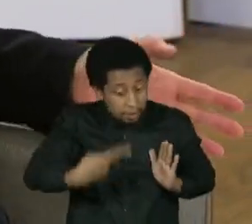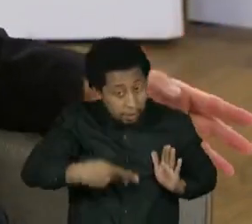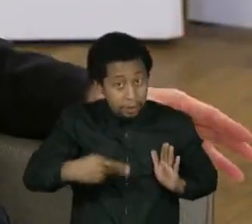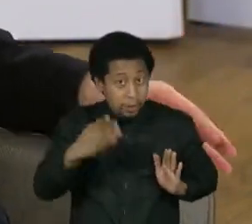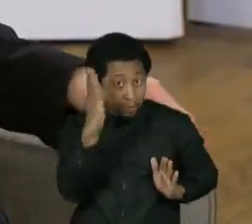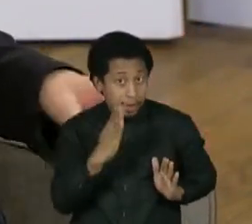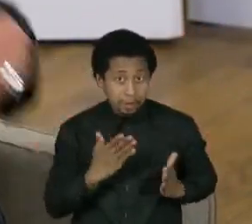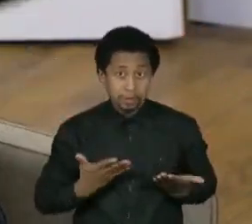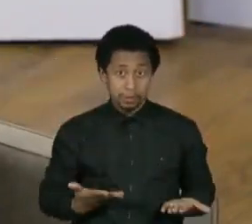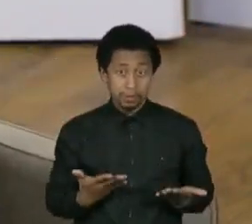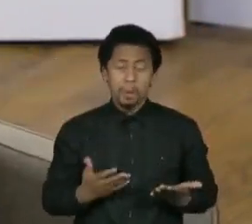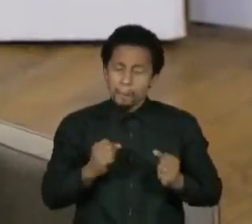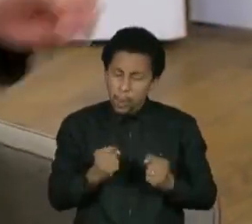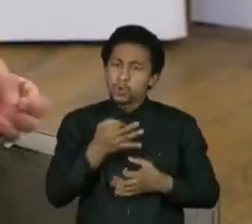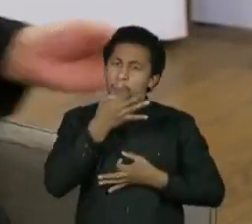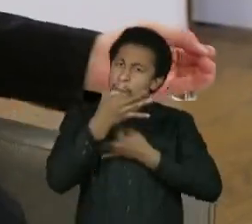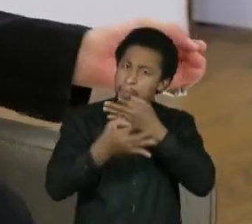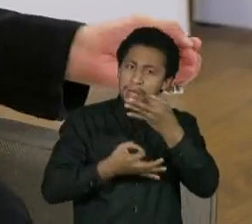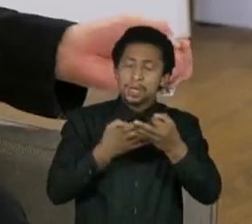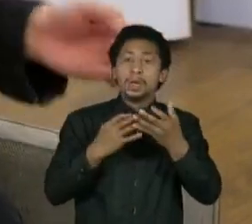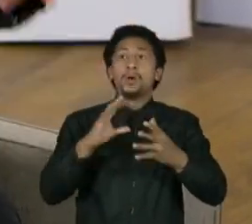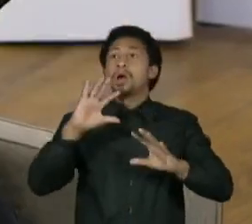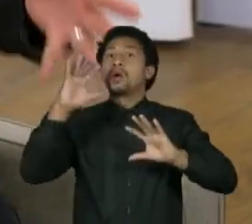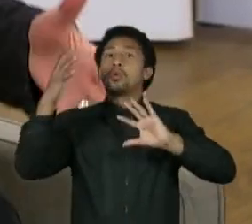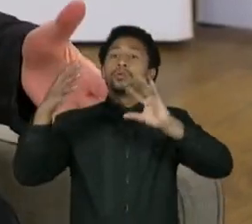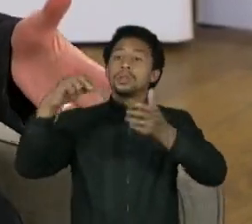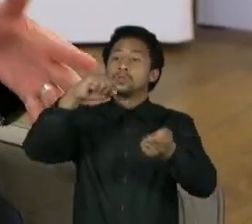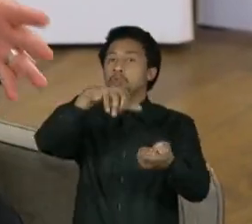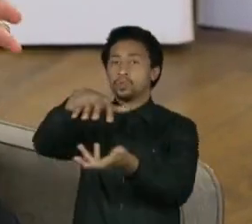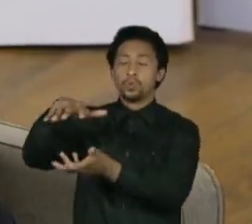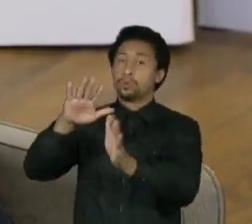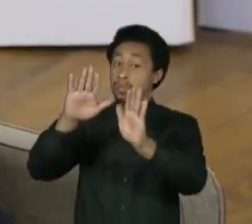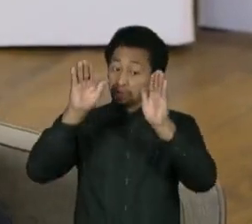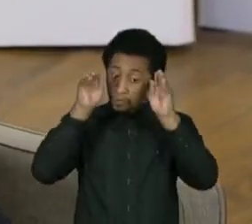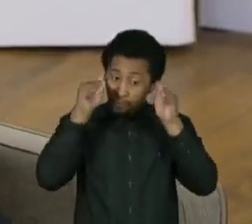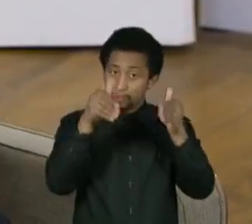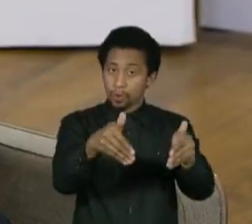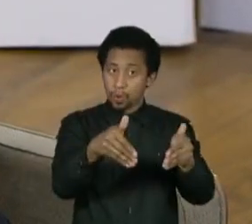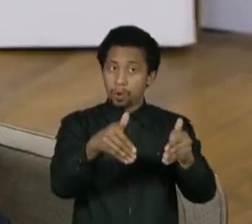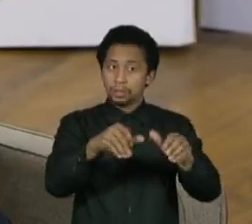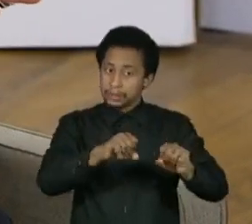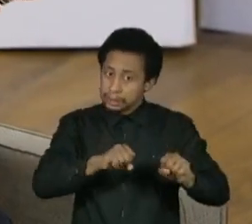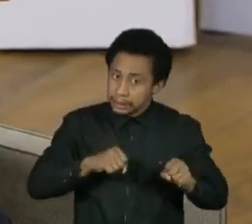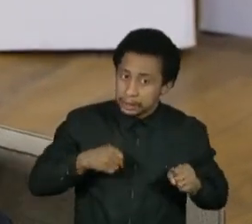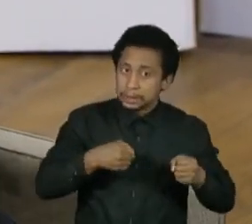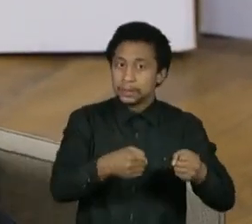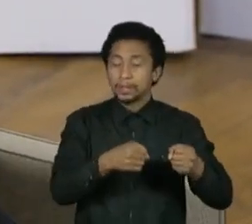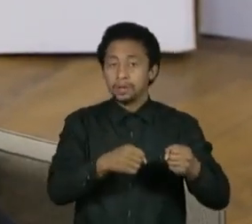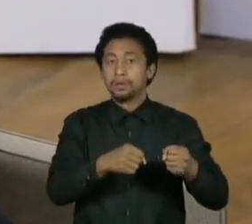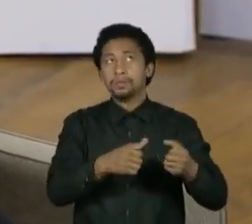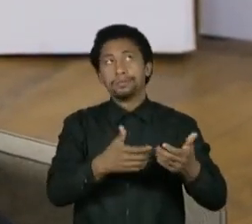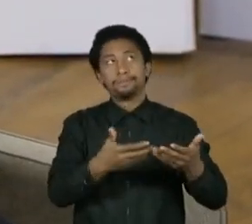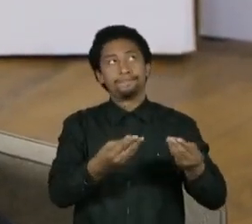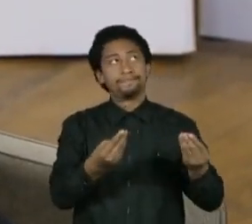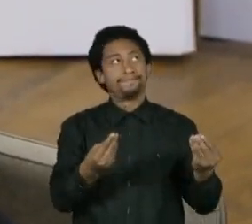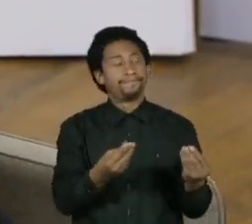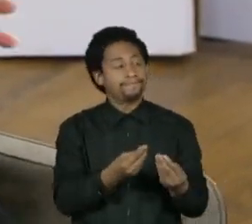Brasil. Eu posso dar opinião em coisas que acontecem no mundo, mas o meu empenho... A minha